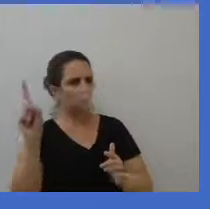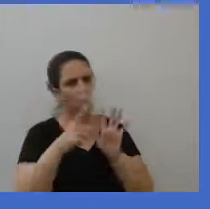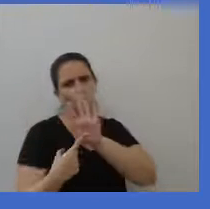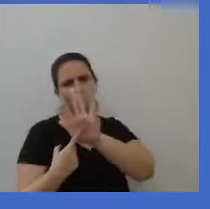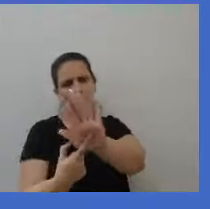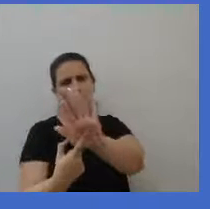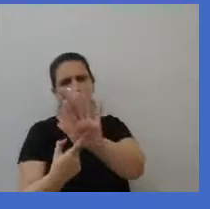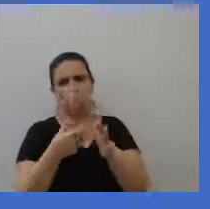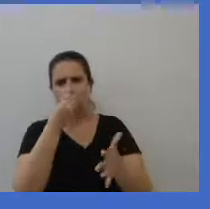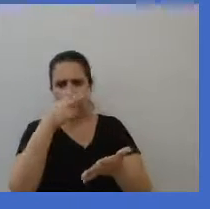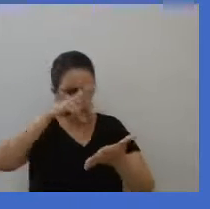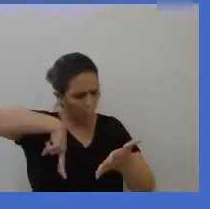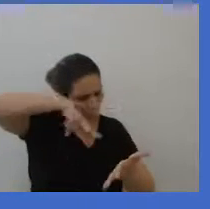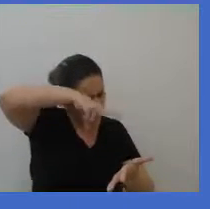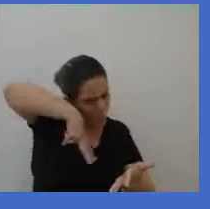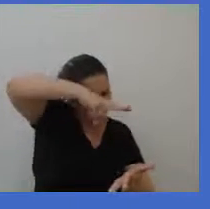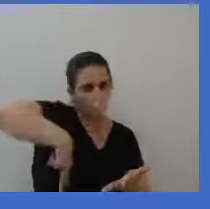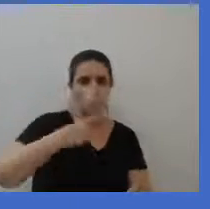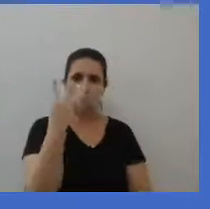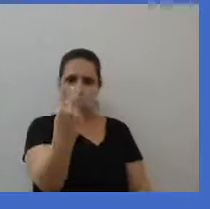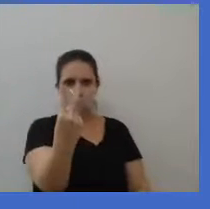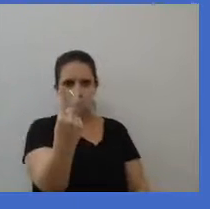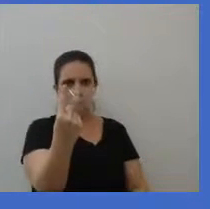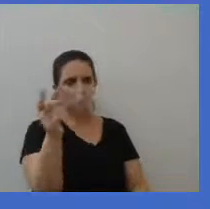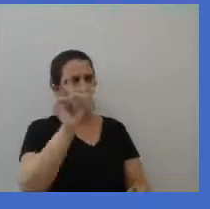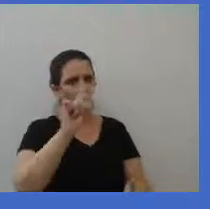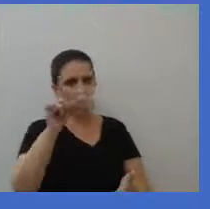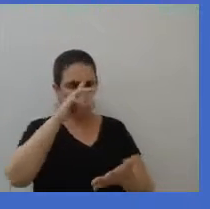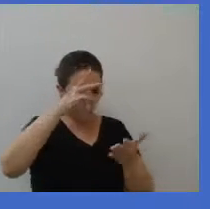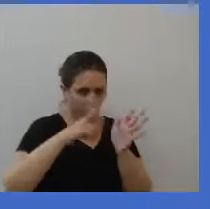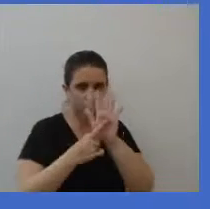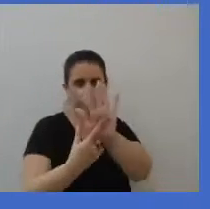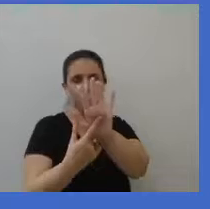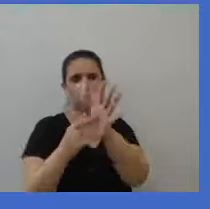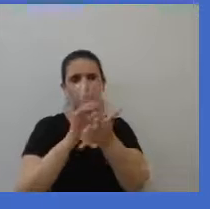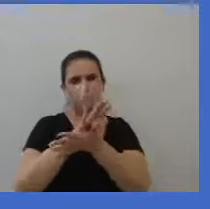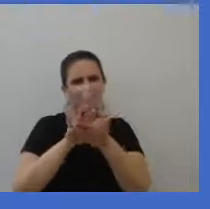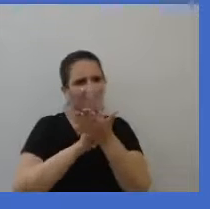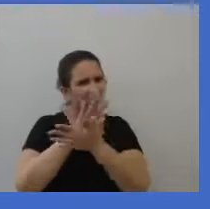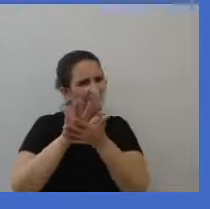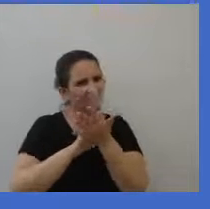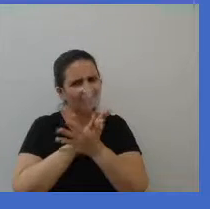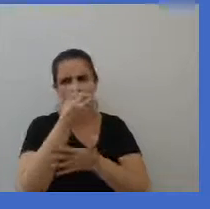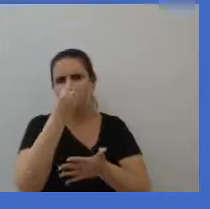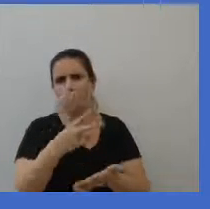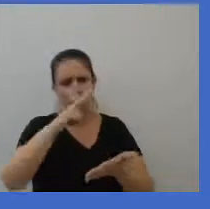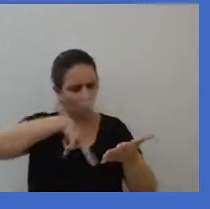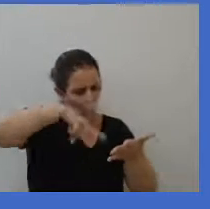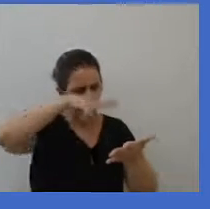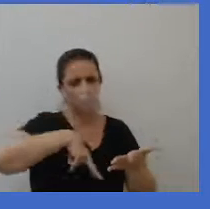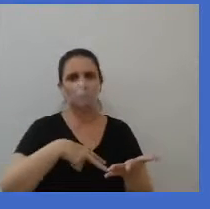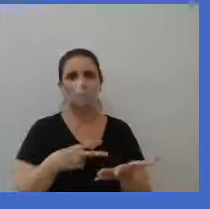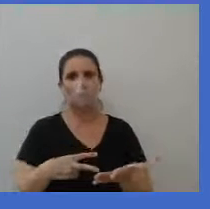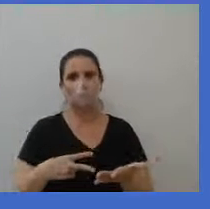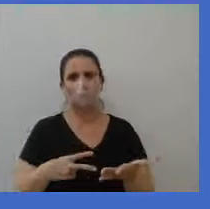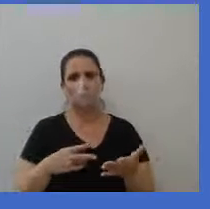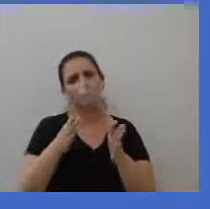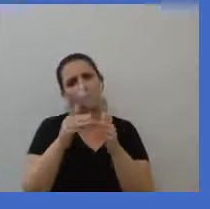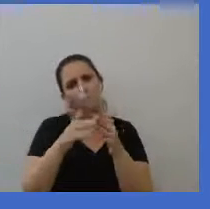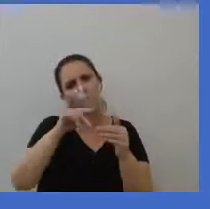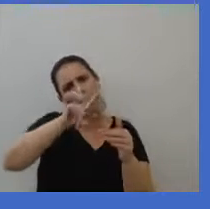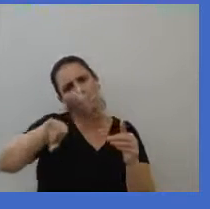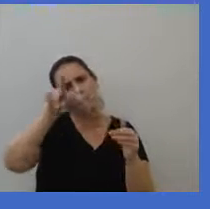um novo acordo, daquelas palavras que tinham o não no começo. Por exemplo, alimento perecível e